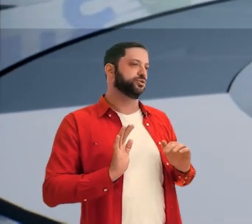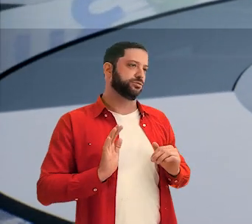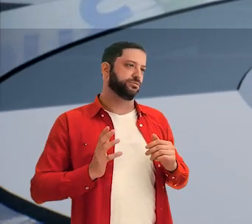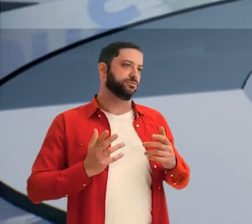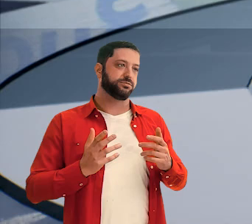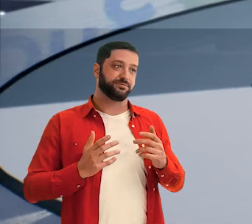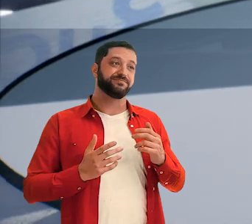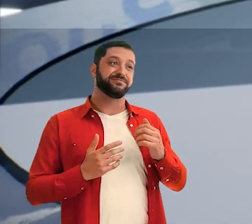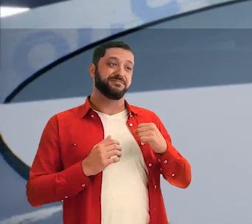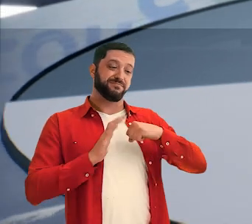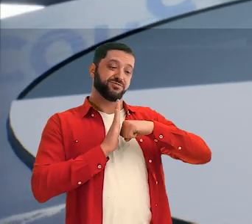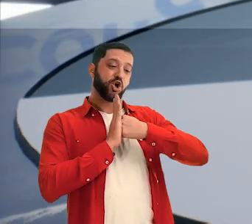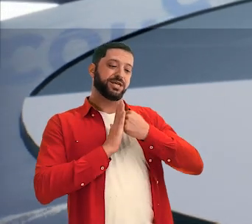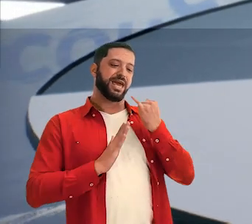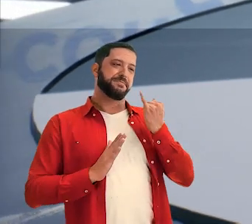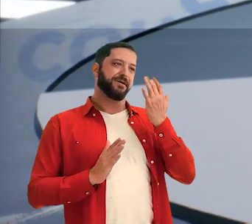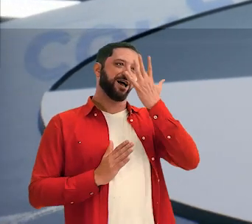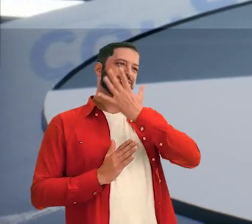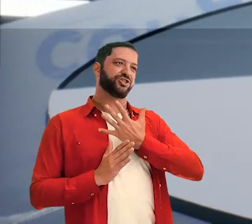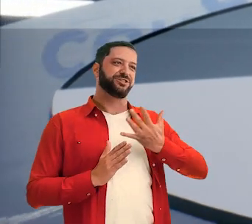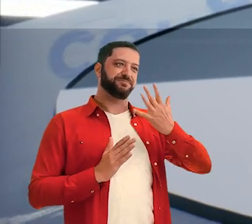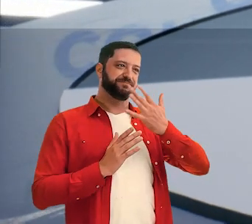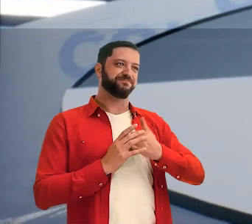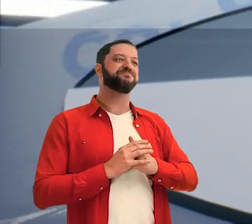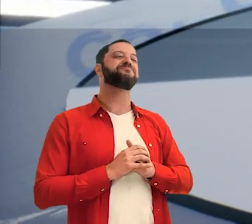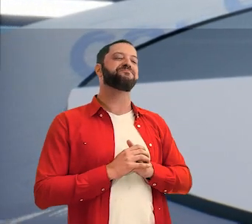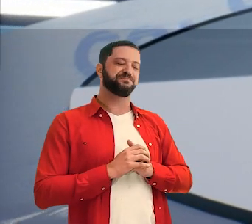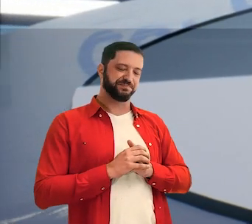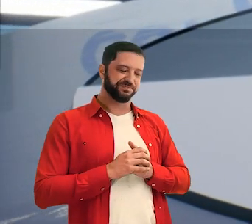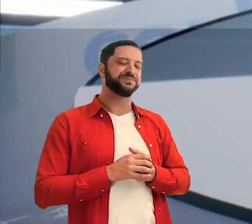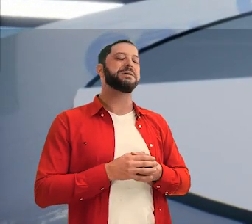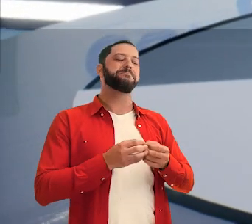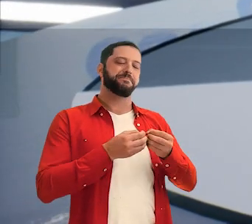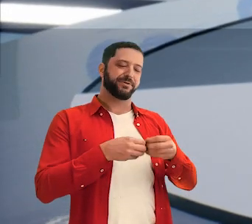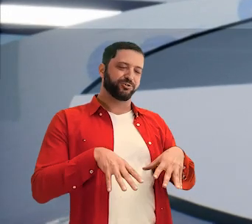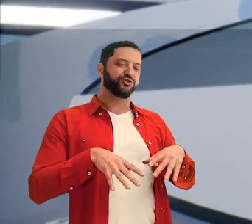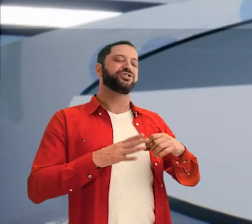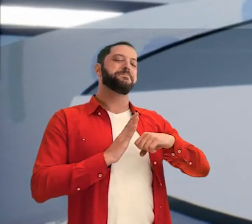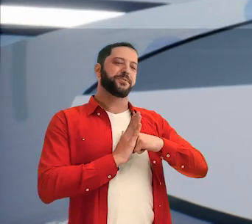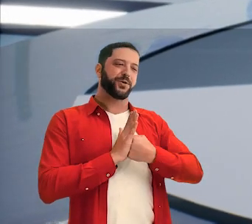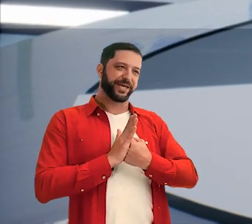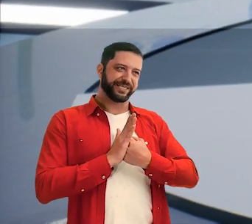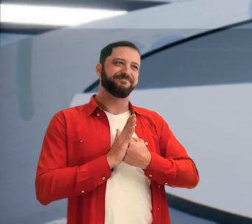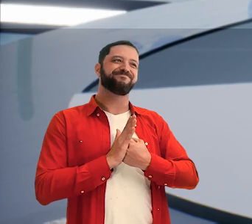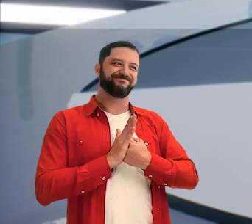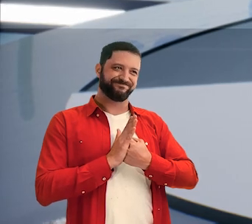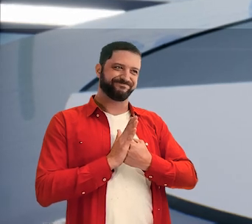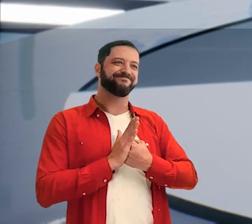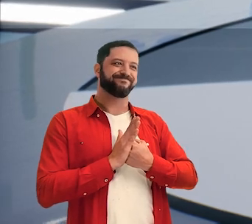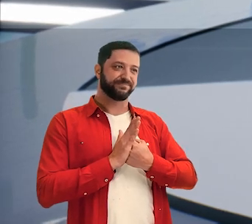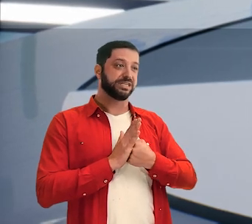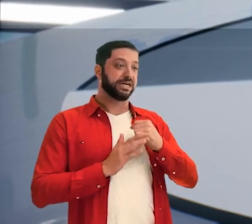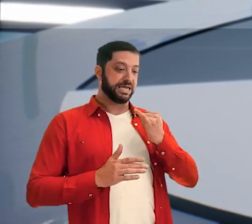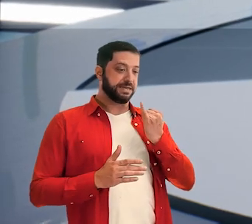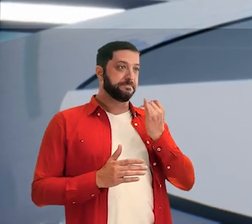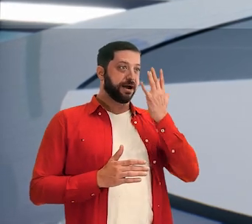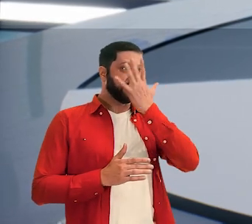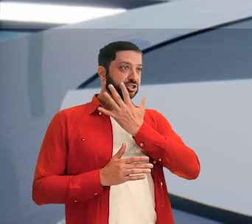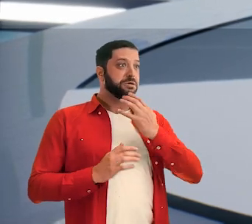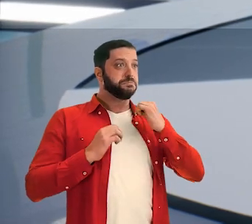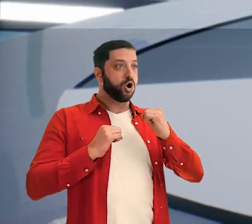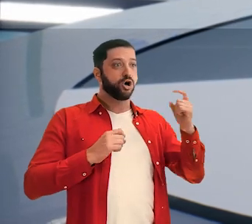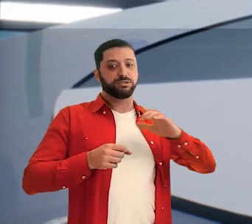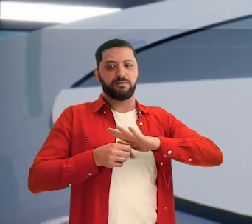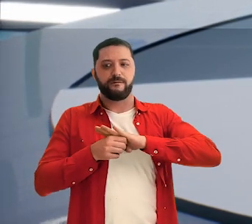gosto das coisas direitinho. Tem um bloqueio de autoimagem. O bloqueio de autoimagem é muito importante a gente falar aqui, amiga, porque o bloqueio